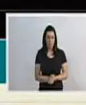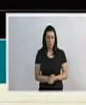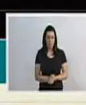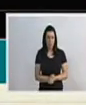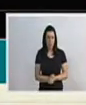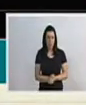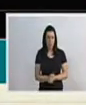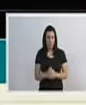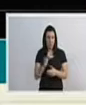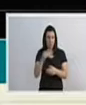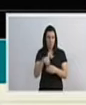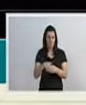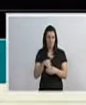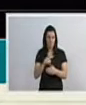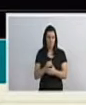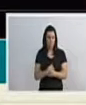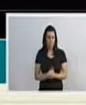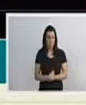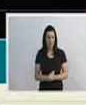Em votação.